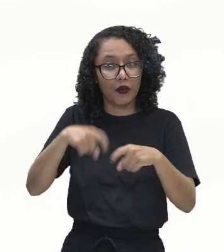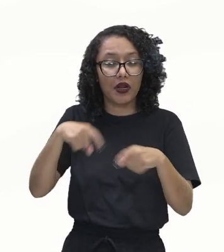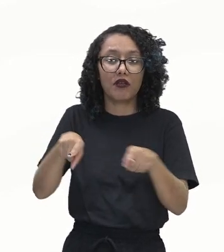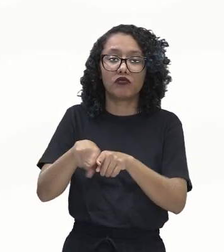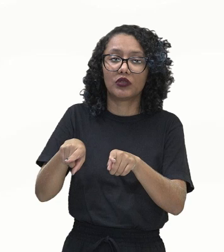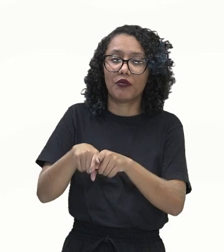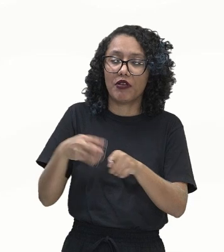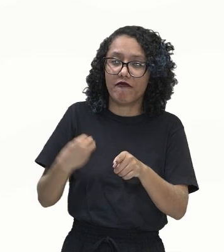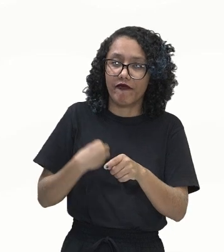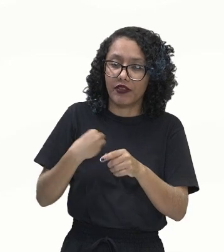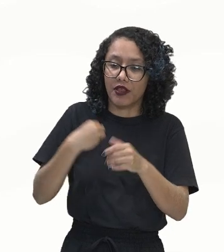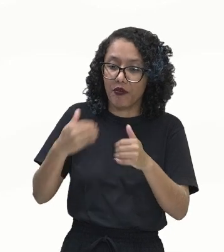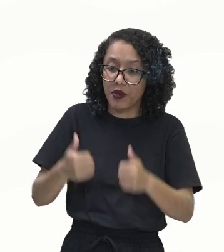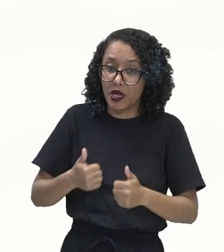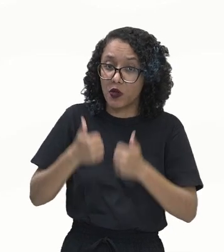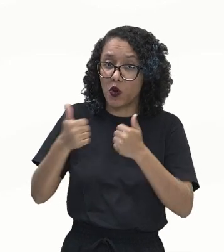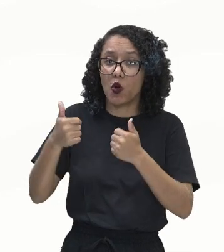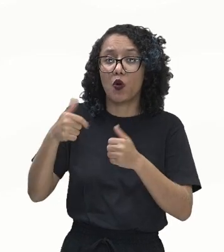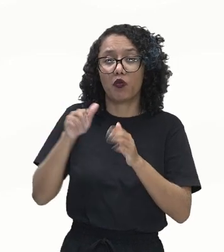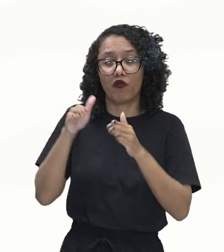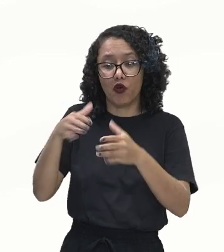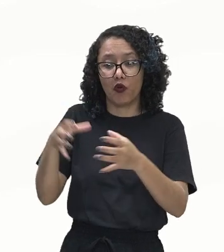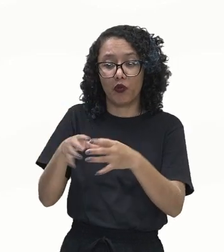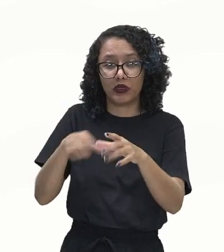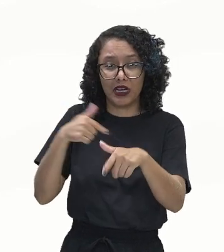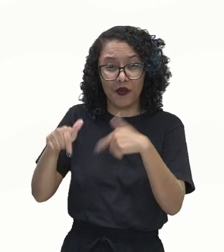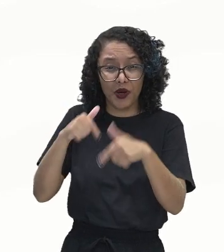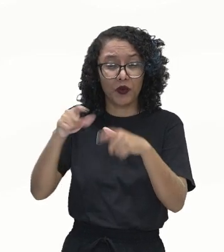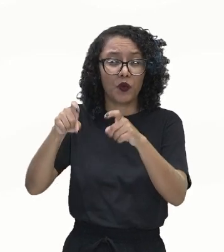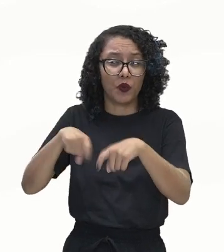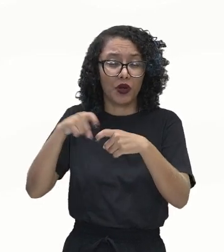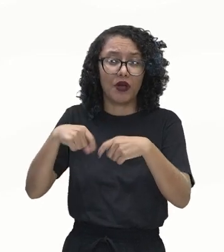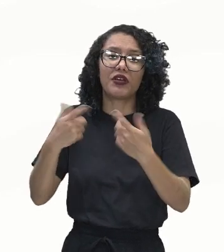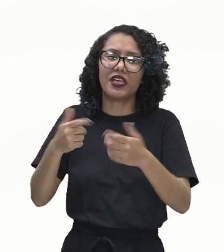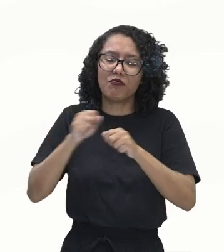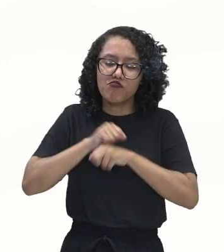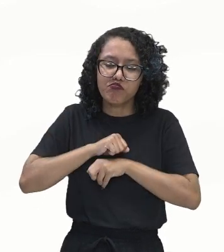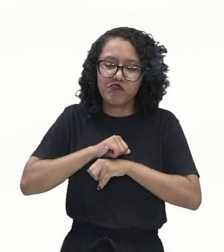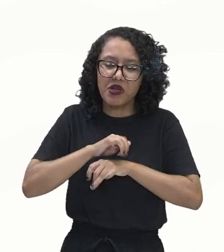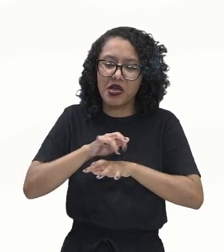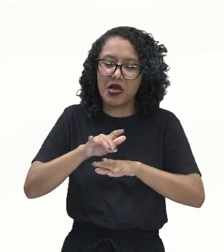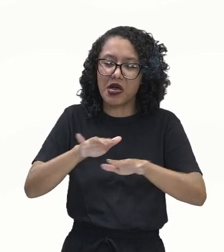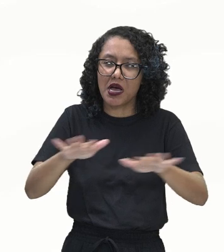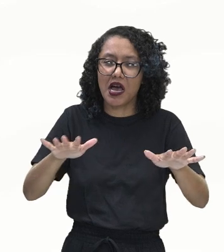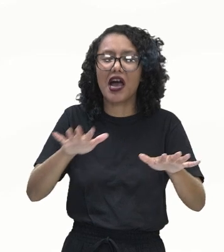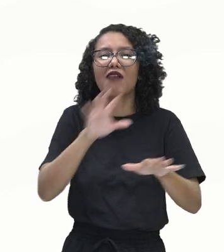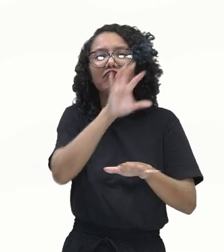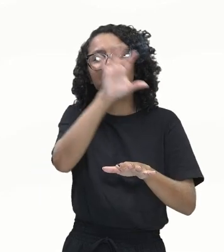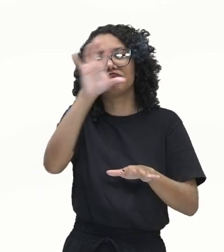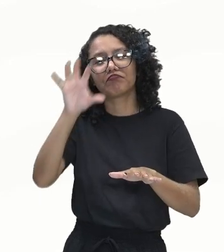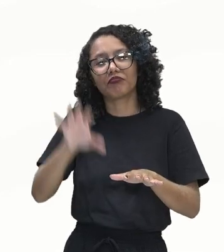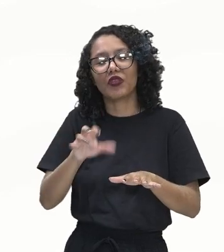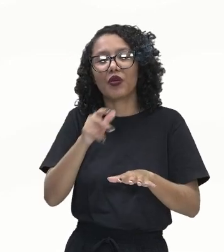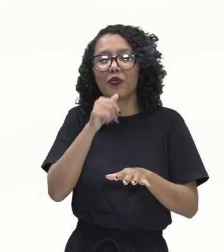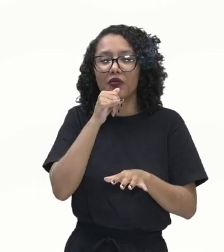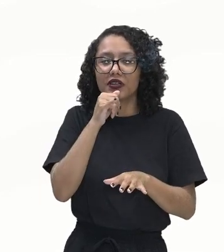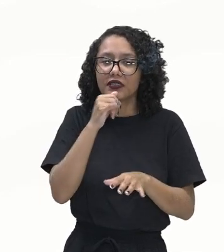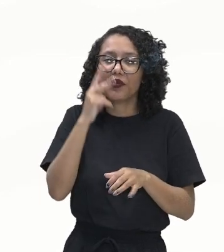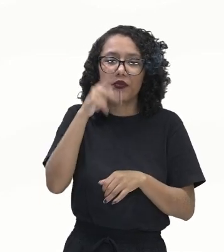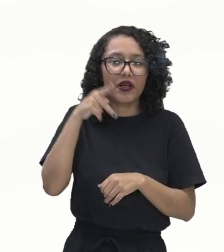de vida para os trabalhadores rurais, e foi um movimento que se espalhou rapidamente por estados como Paraíba e